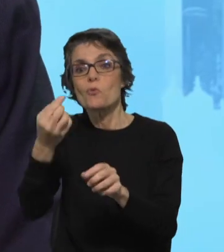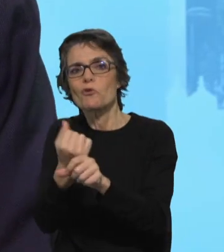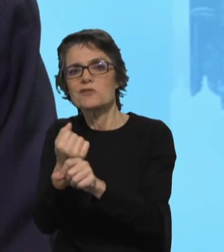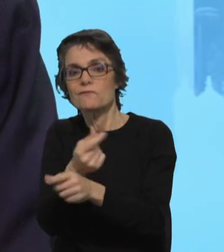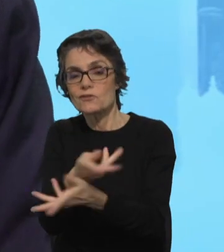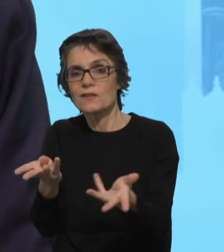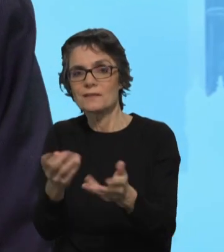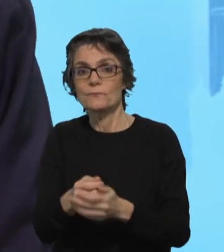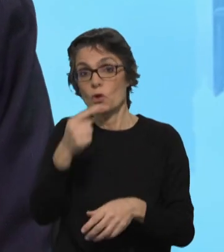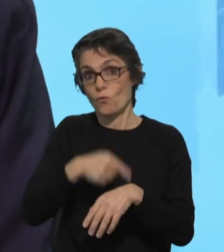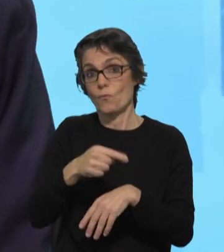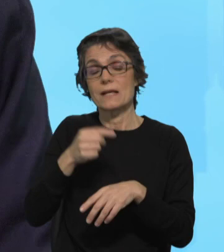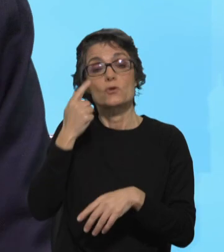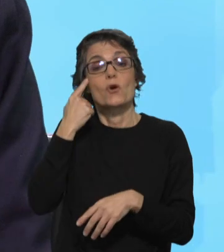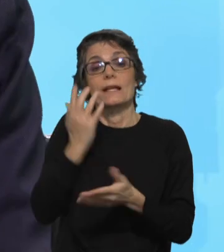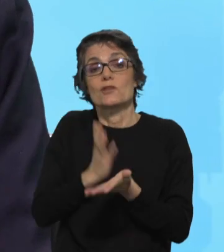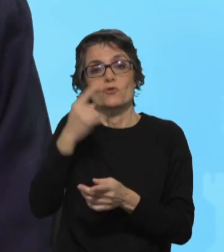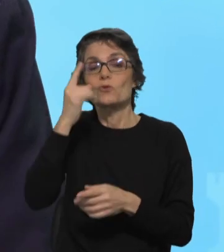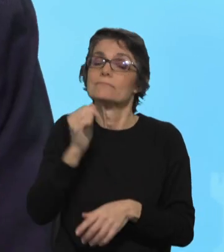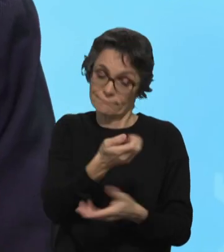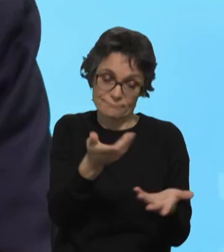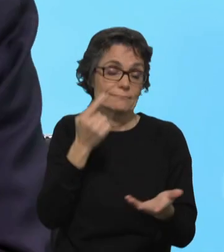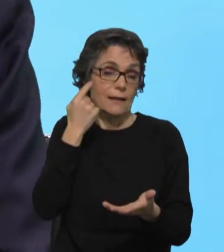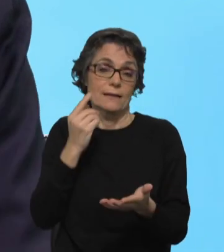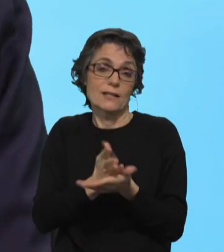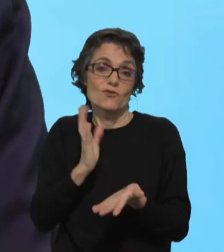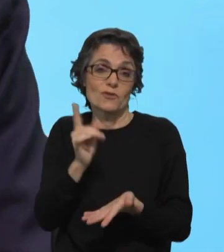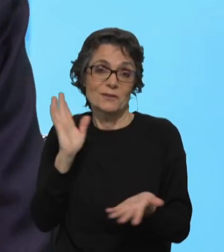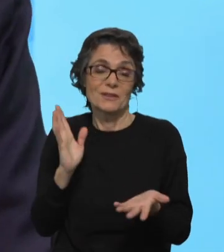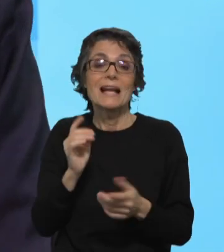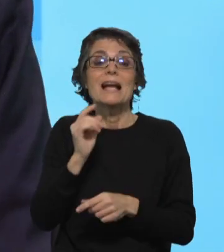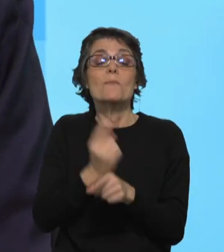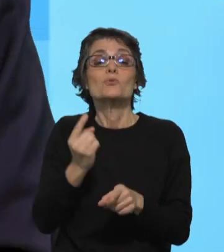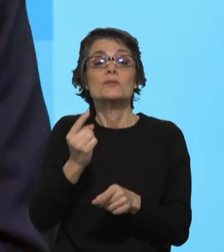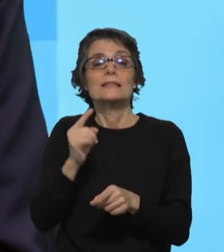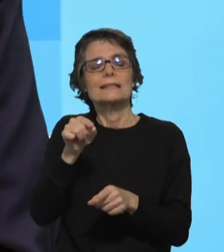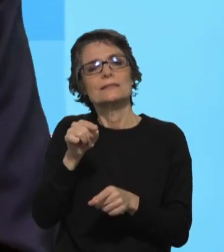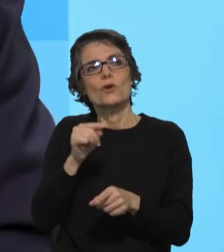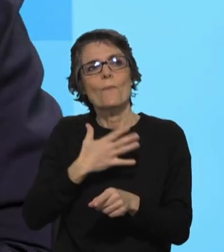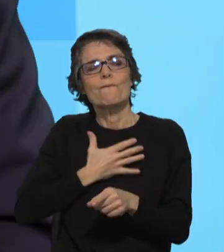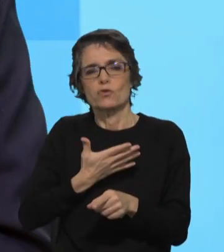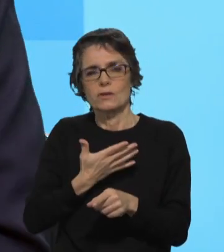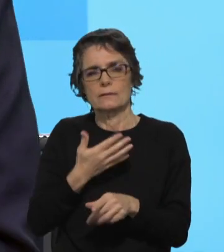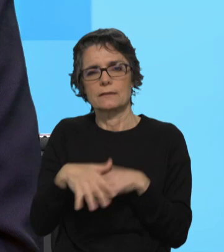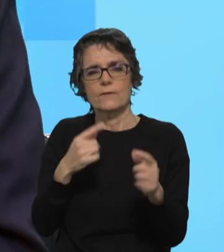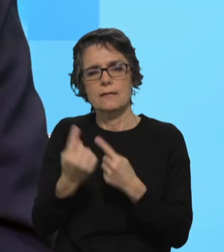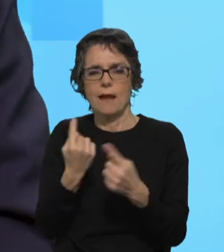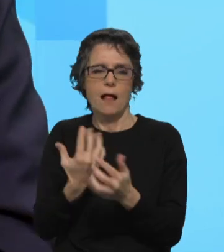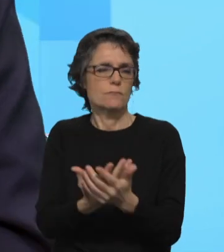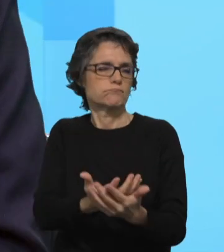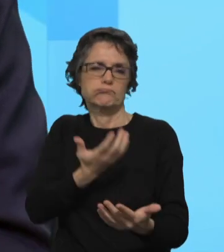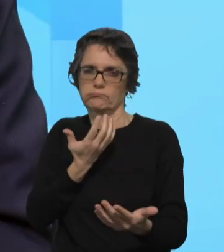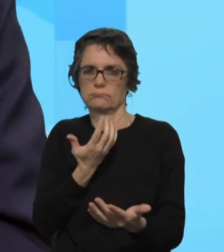numa Quinta-feira Santa? Não se esgota numa Quinta-feira Santa, e isso não é apenas um desejo, é um reconhecimento de algo de facto. Existe